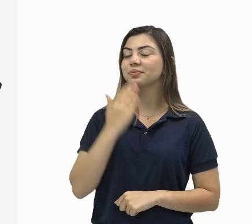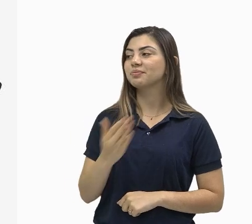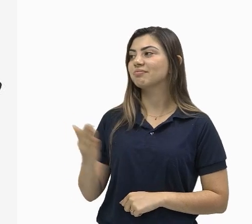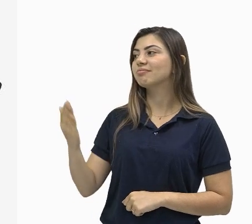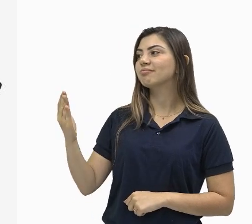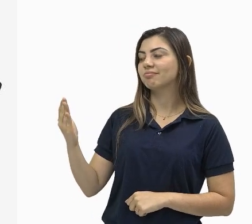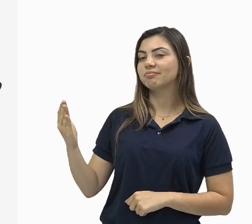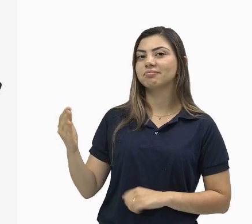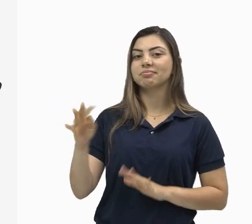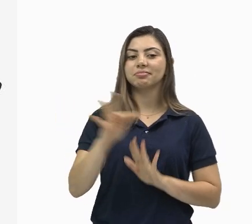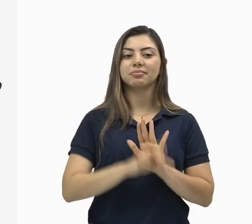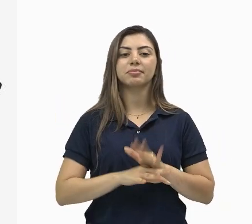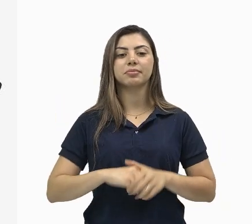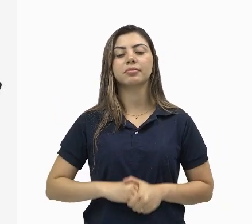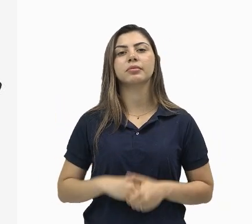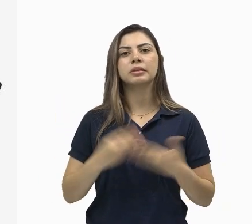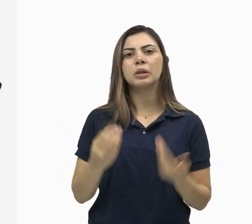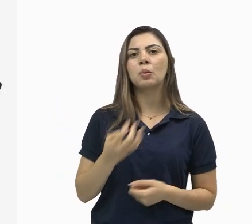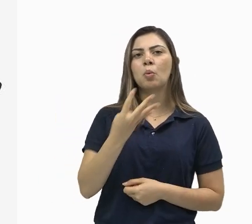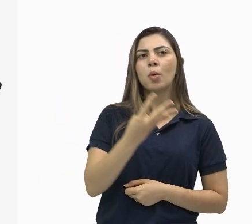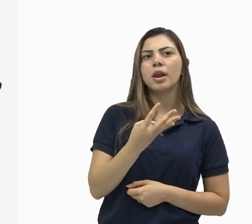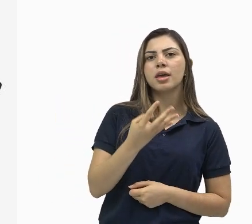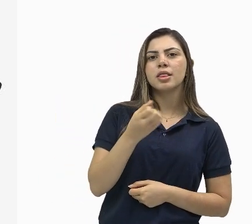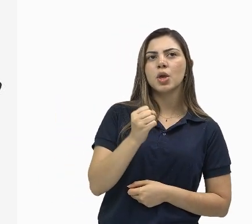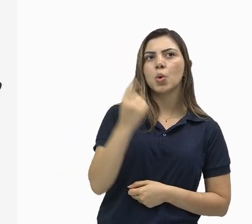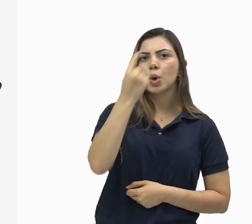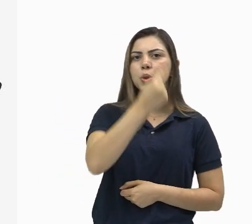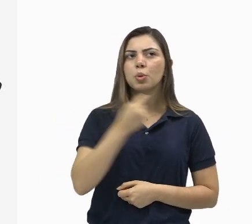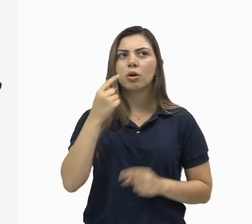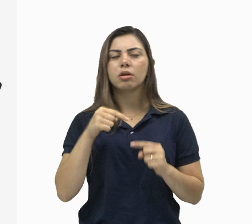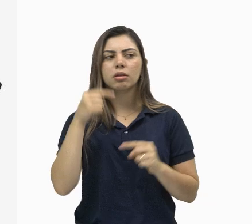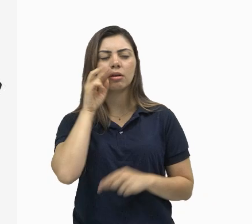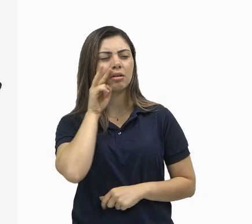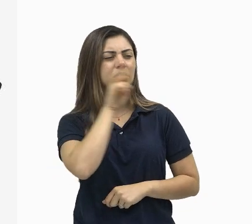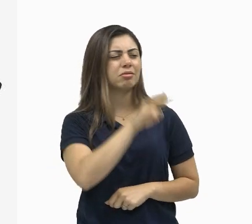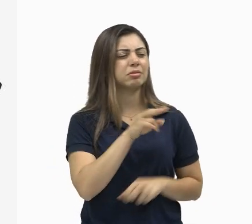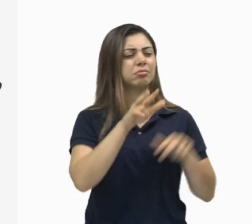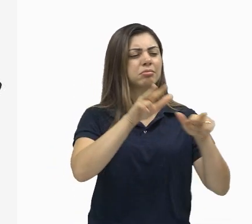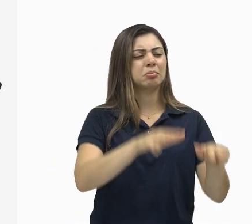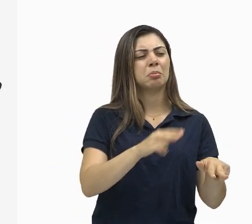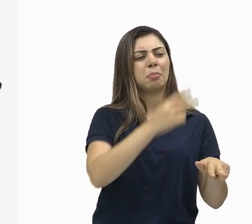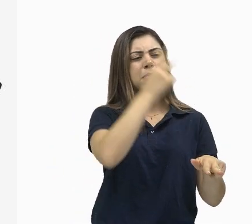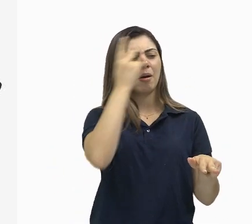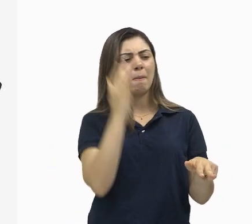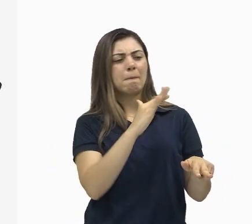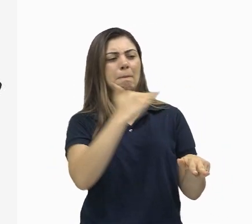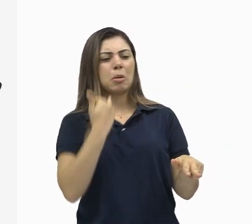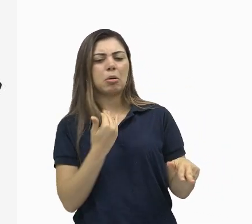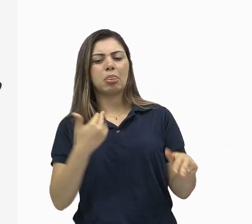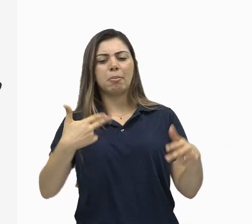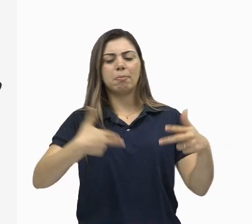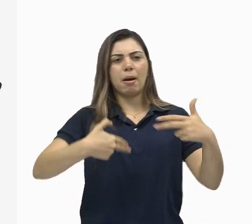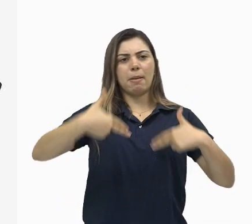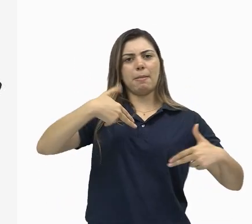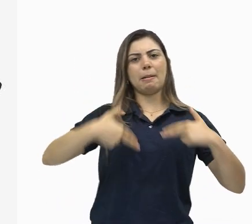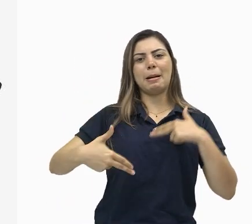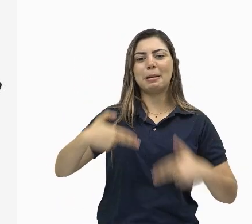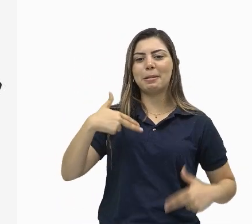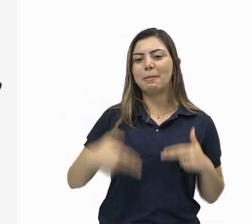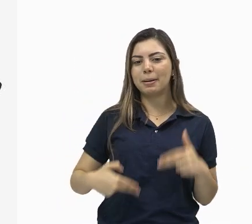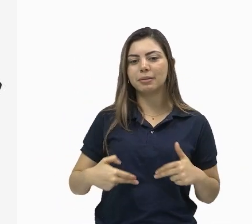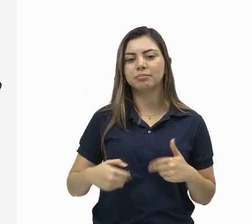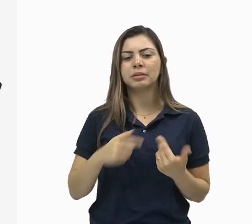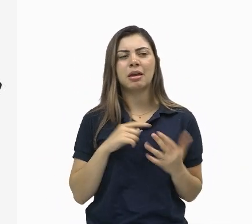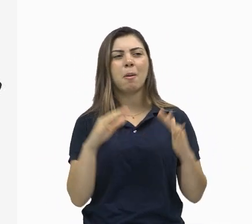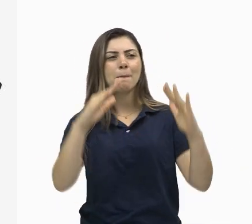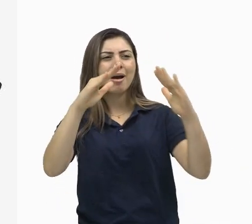caligrafia de Deus. 48 horas depois, havia 2 cadáveres atravessados por balas de fuzil. Uma casa